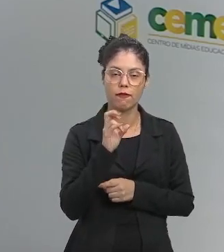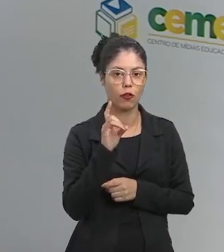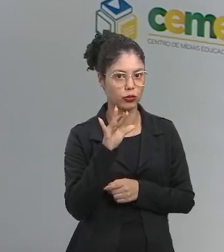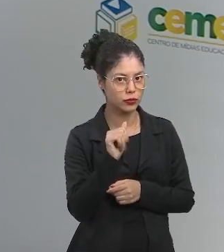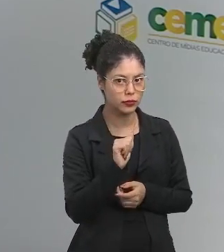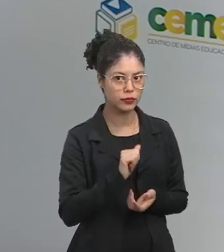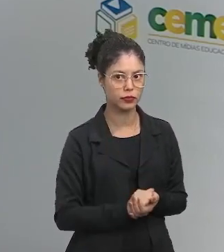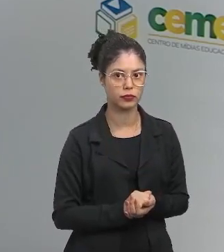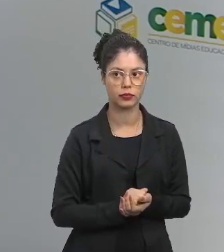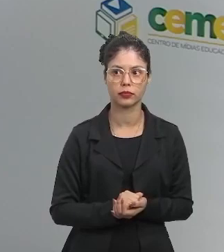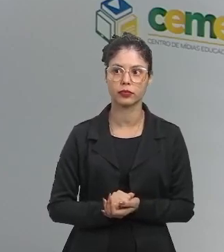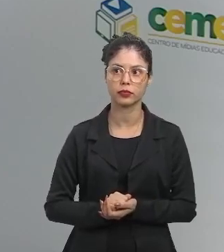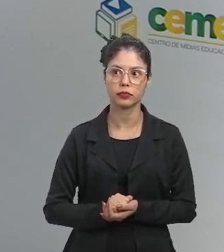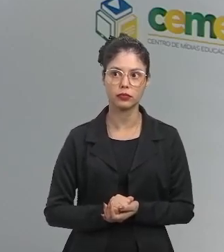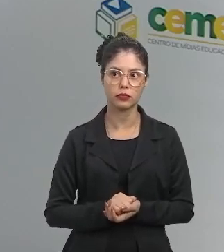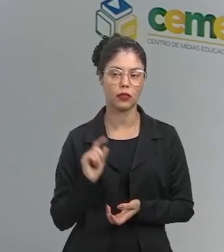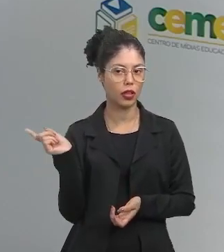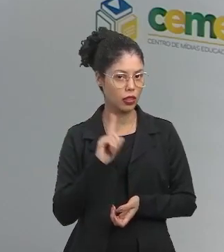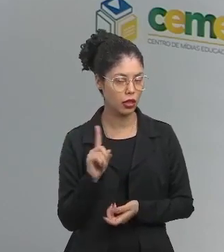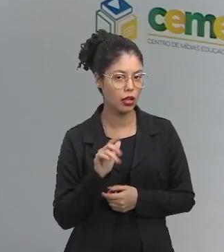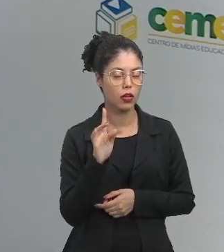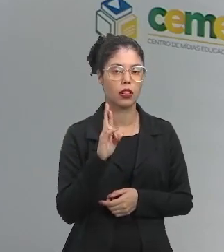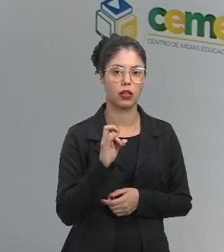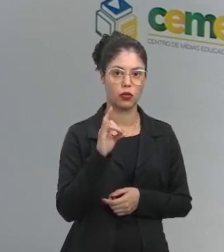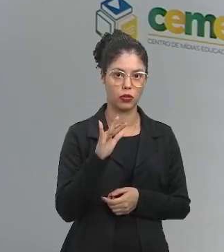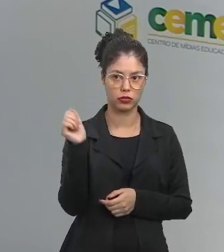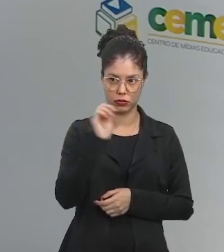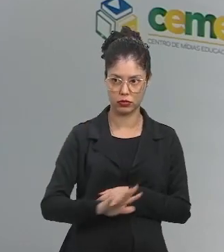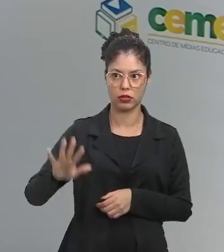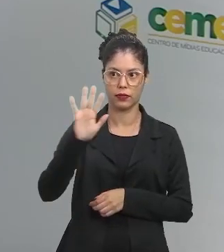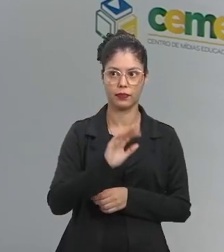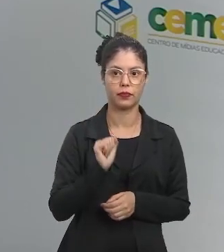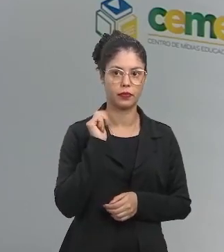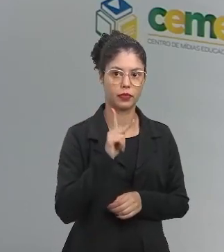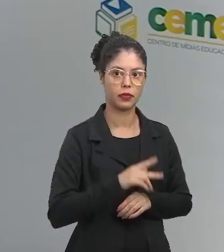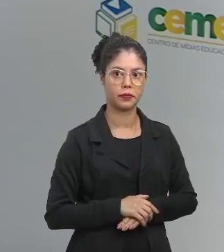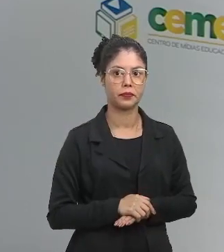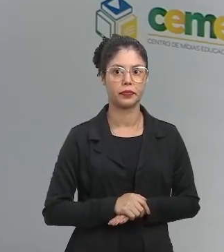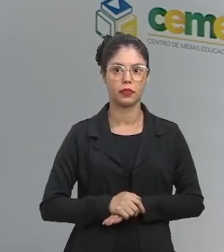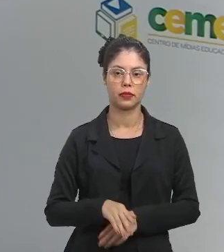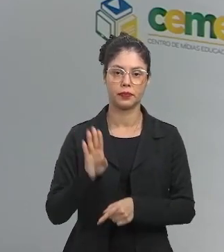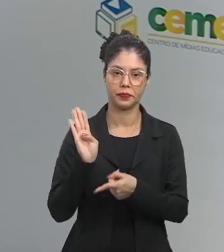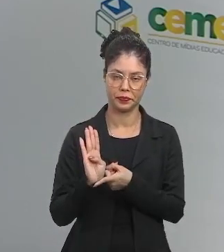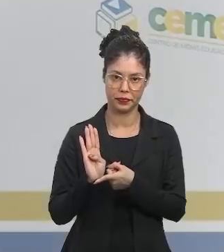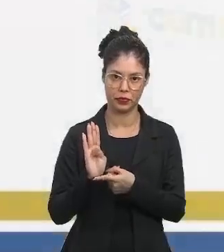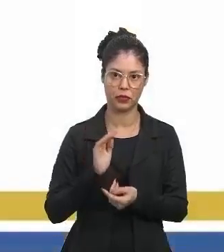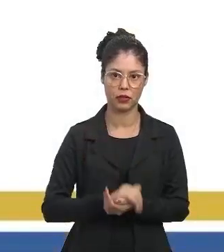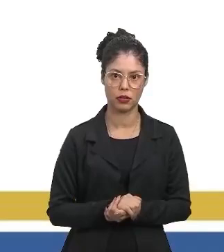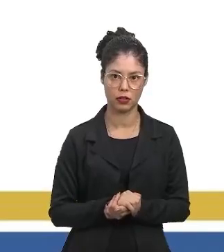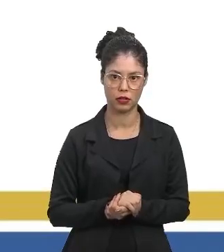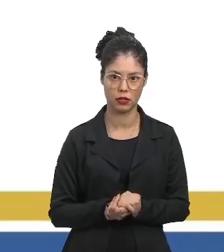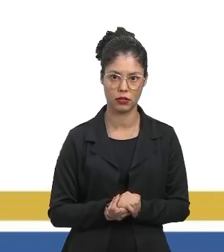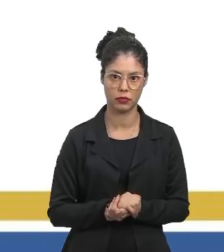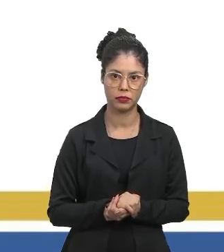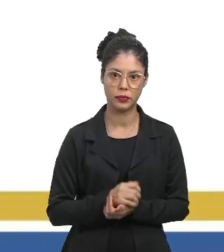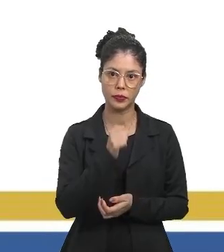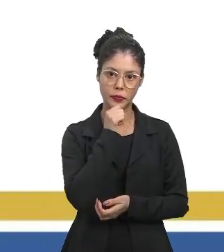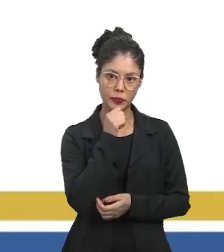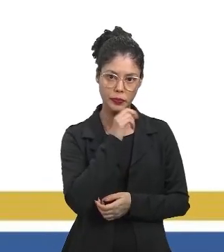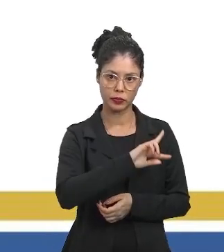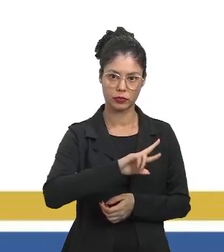produzir anticorpos, não leucócitos de uma forma geral. Ok? Letra B. Atuação do